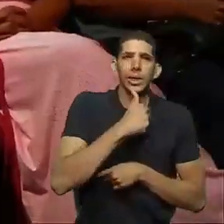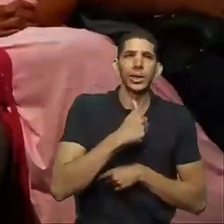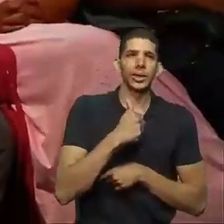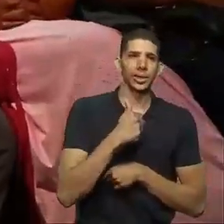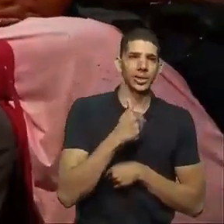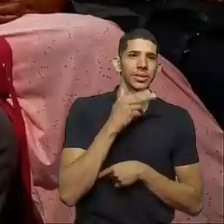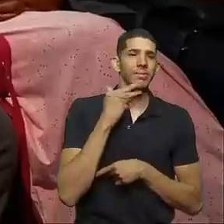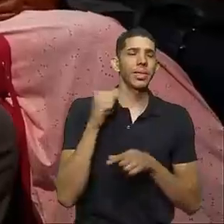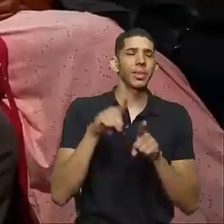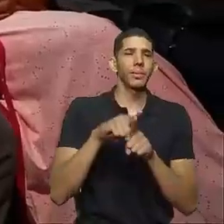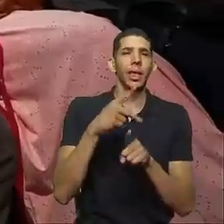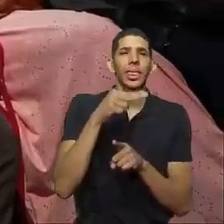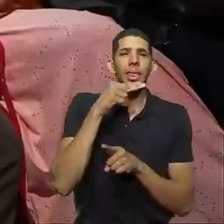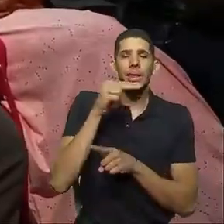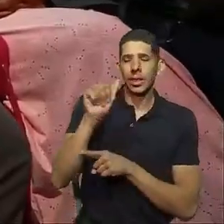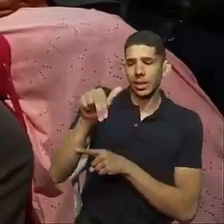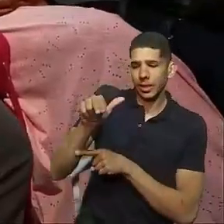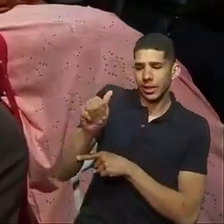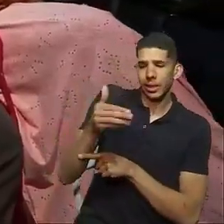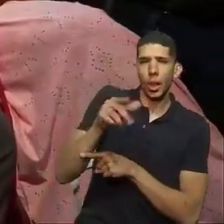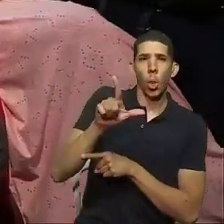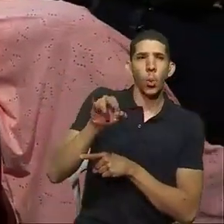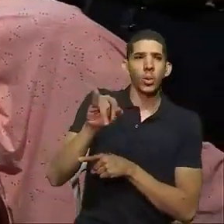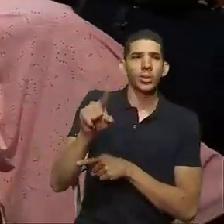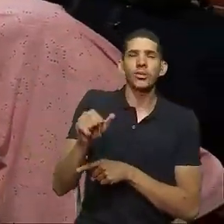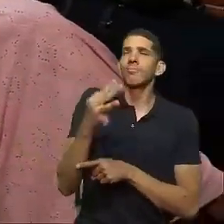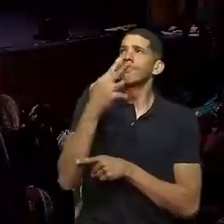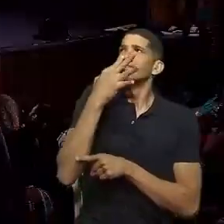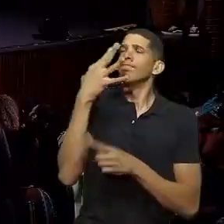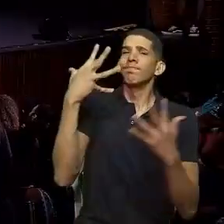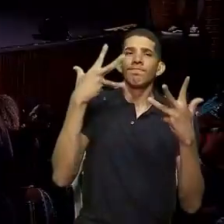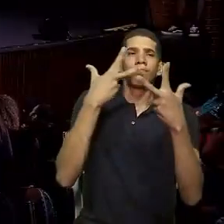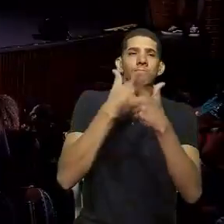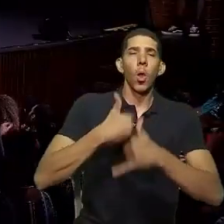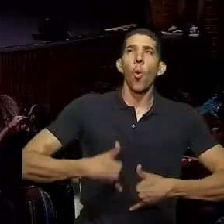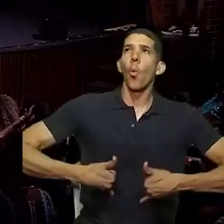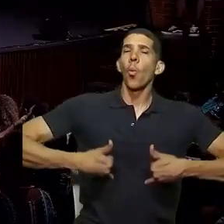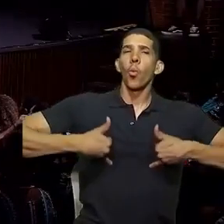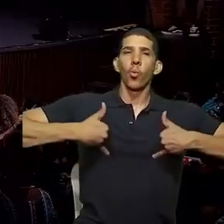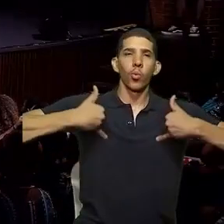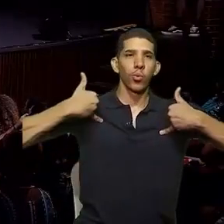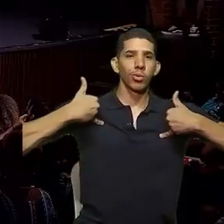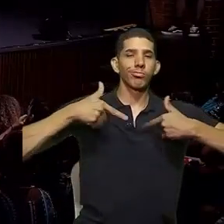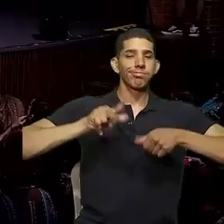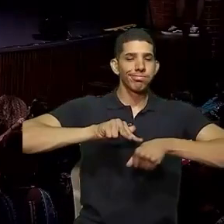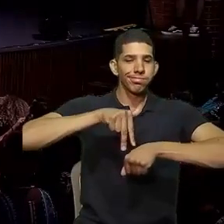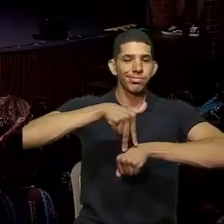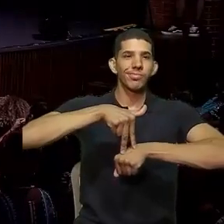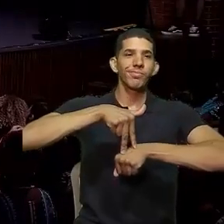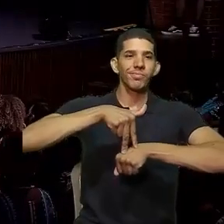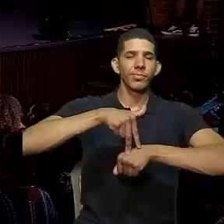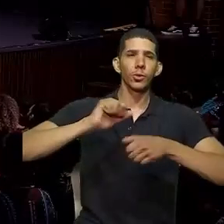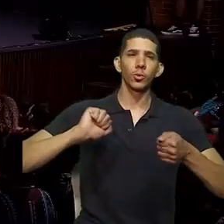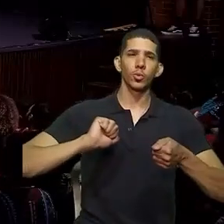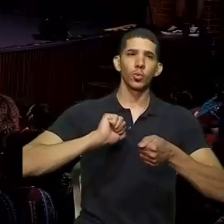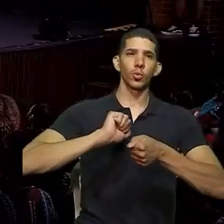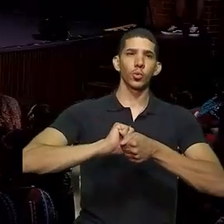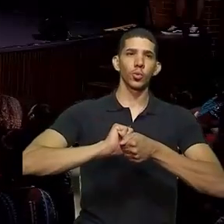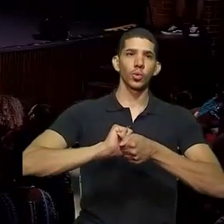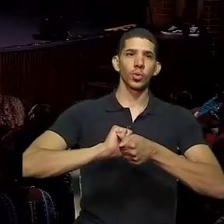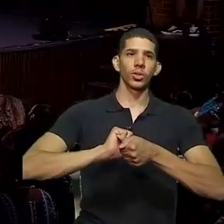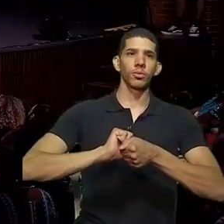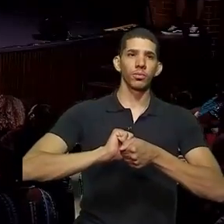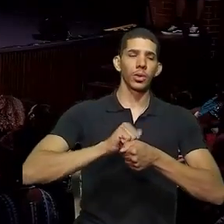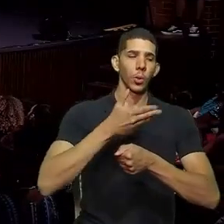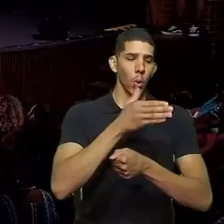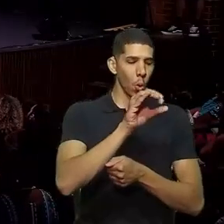é isso, parabéns, Dona Rosinha, que orgulho, que honra. Obrigada. Poder estar nessa mesa com a senhora Conceição. Ela Obrigada vai